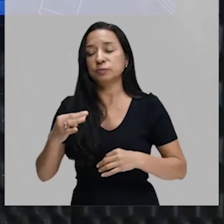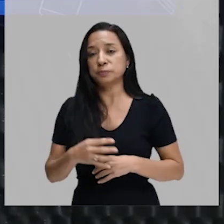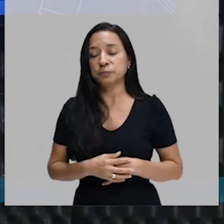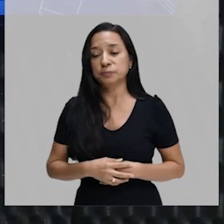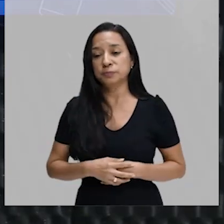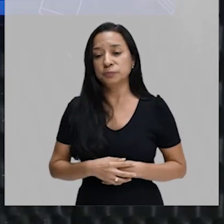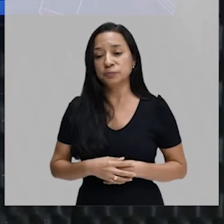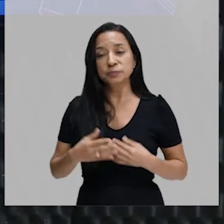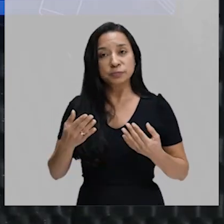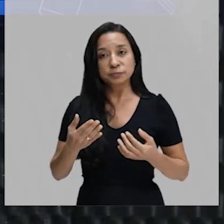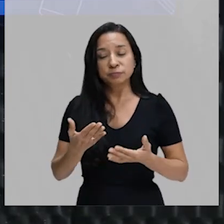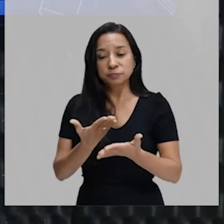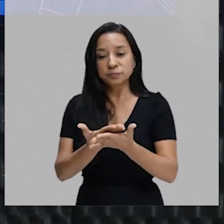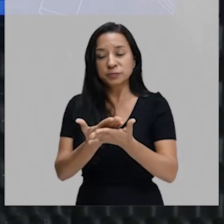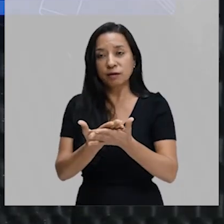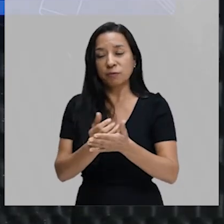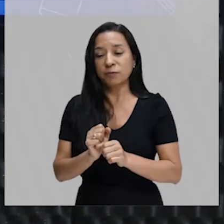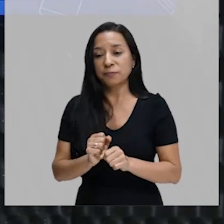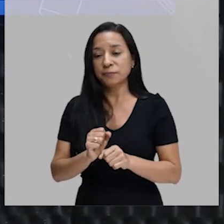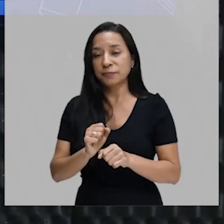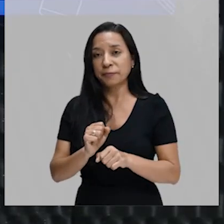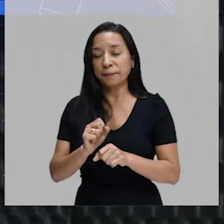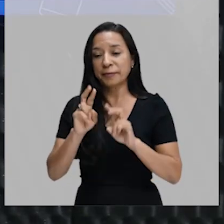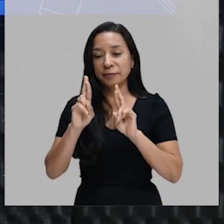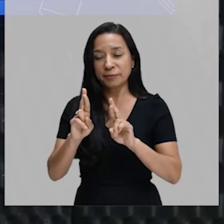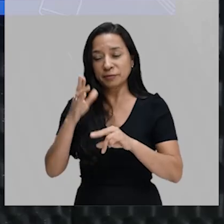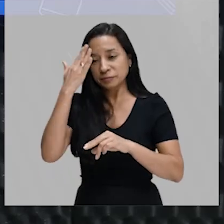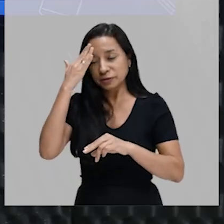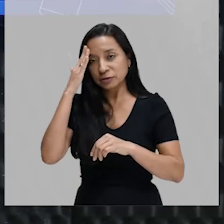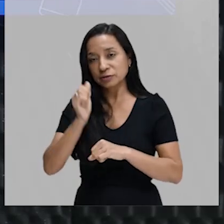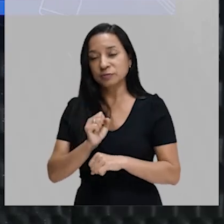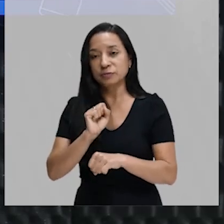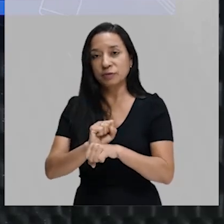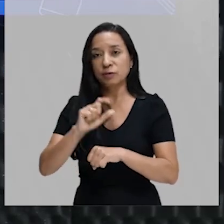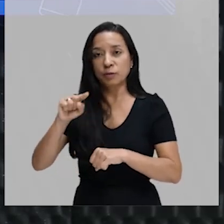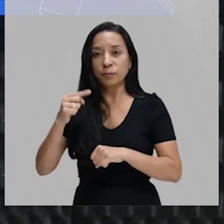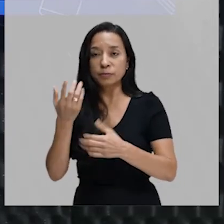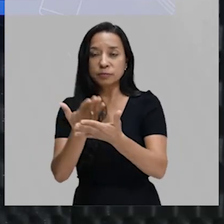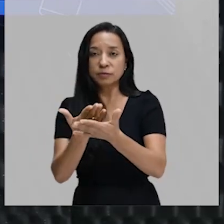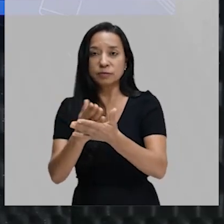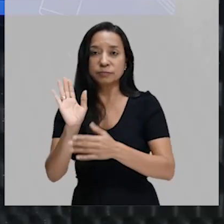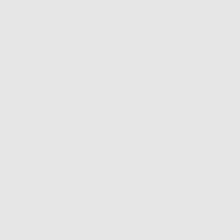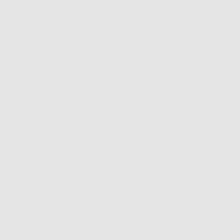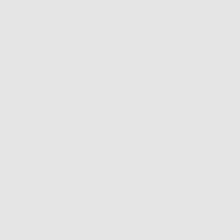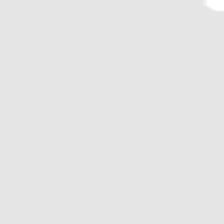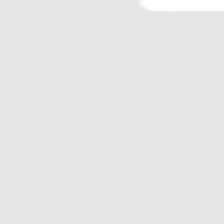genética. Eu espero que vocês tenham entendido, tá? Aguardo vocês na próxima aula. Até mais. Tchau, tchau.